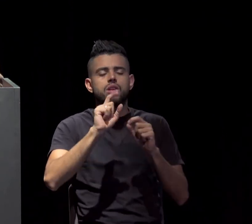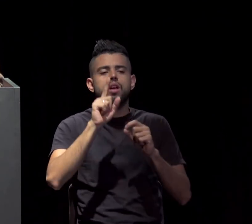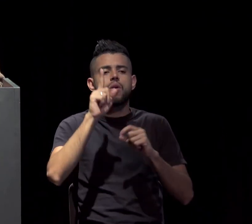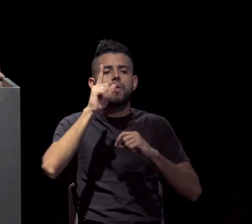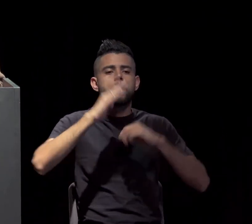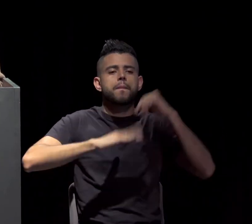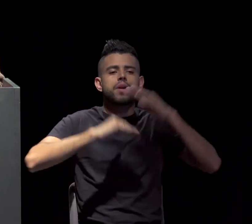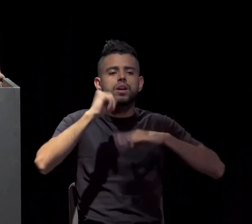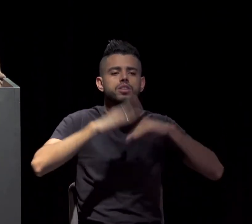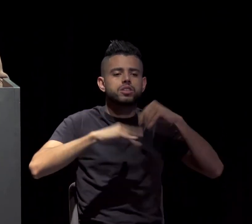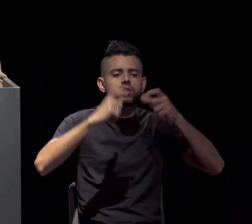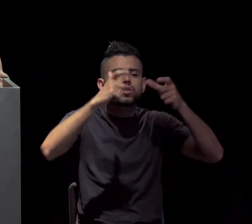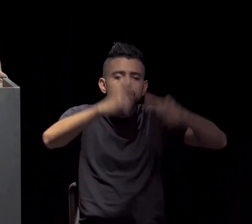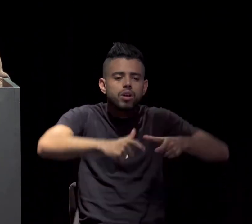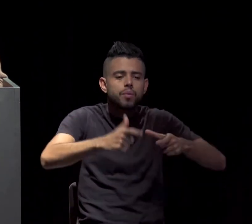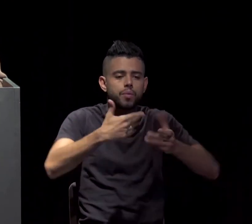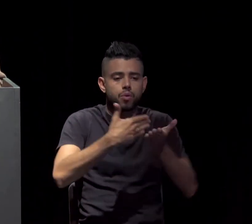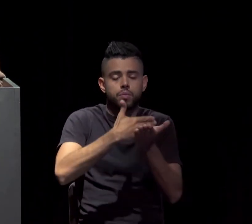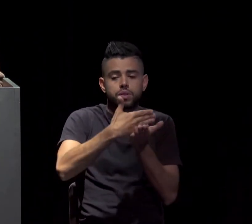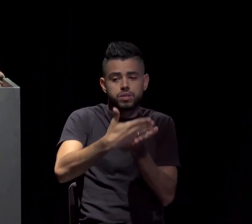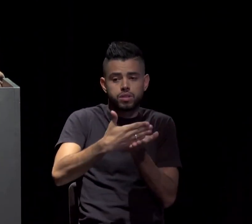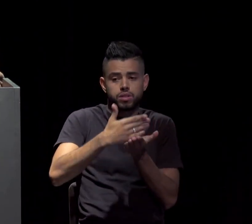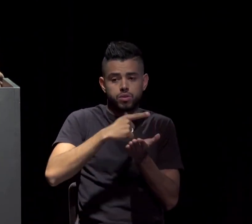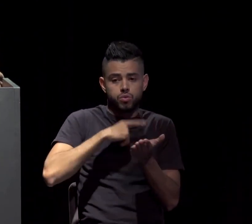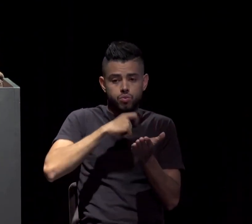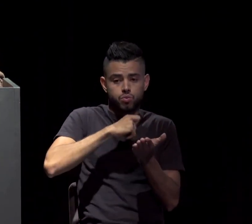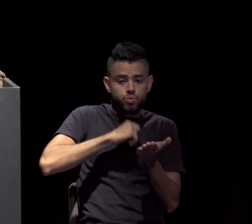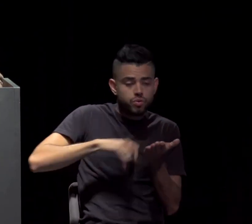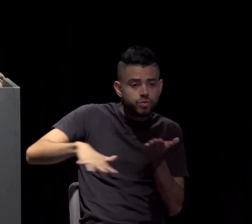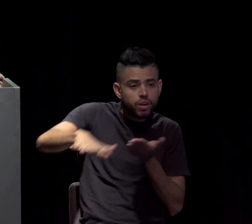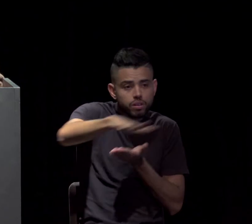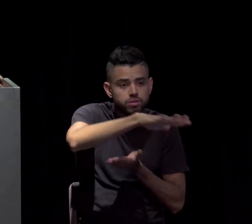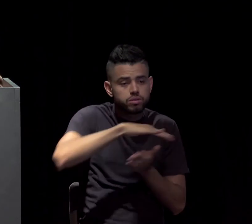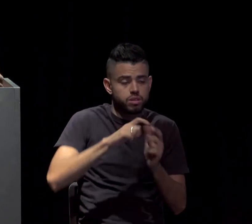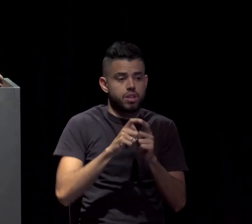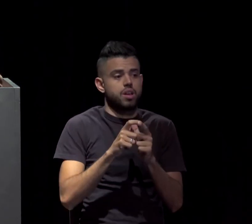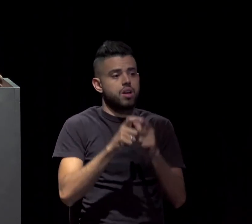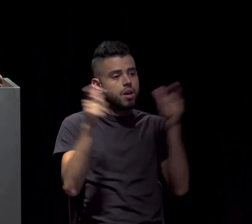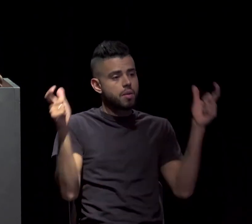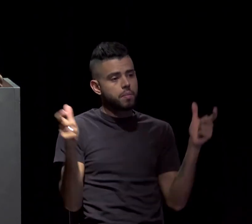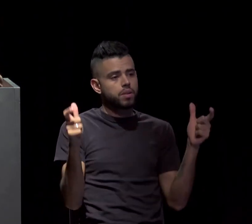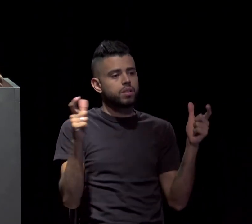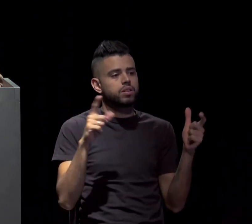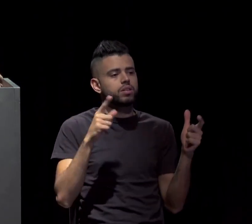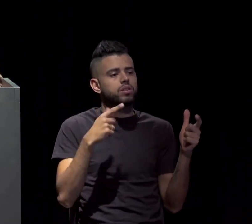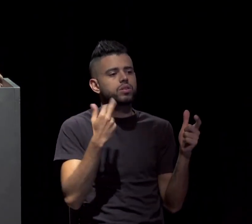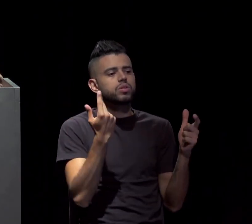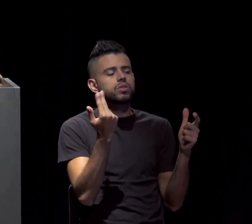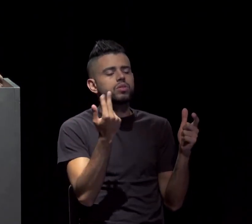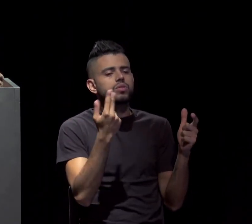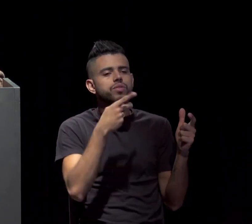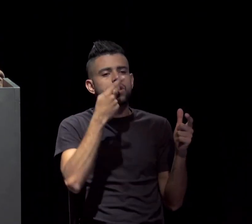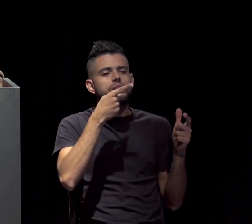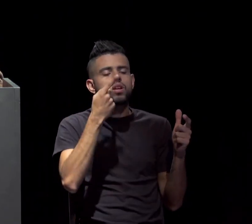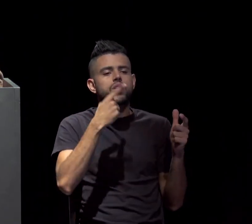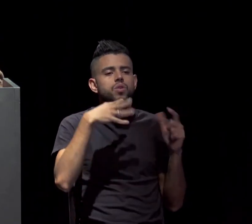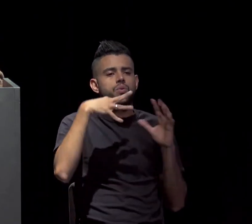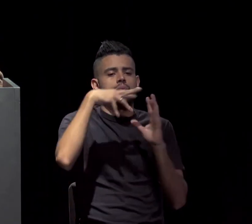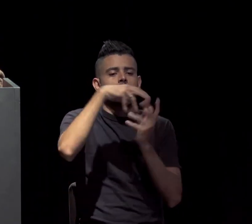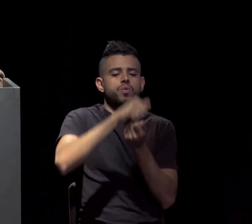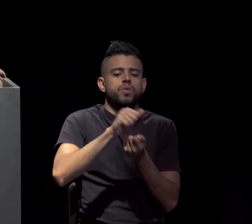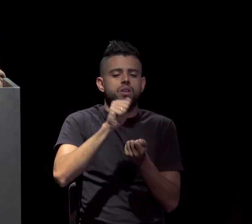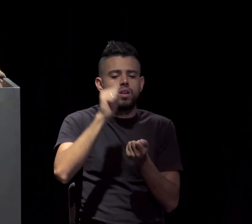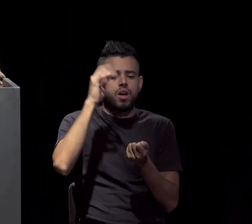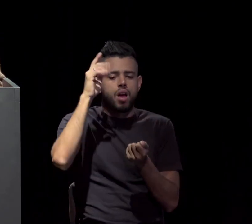local para entrar num universo de uma tessitura muito mais ampla, que eu chamaria, como frisei antes, de um mundo afrodiaspórico